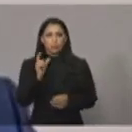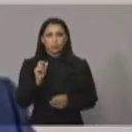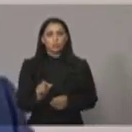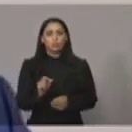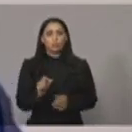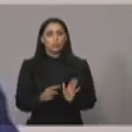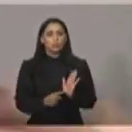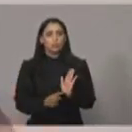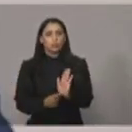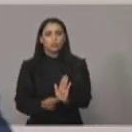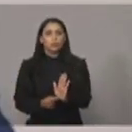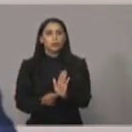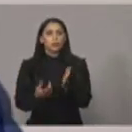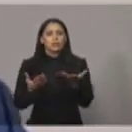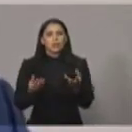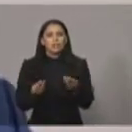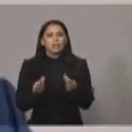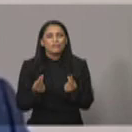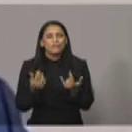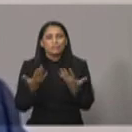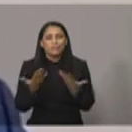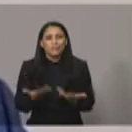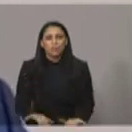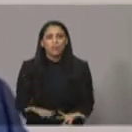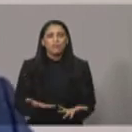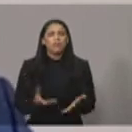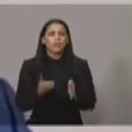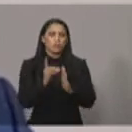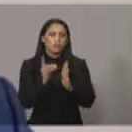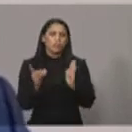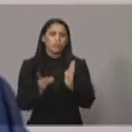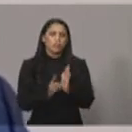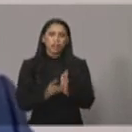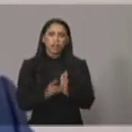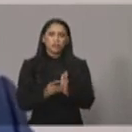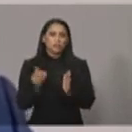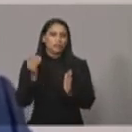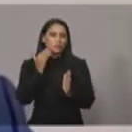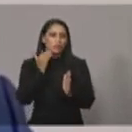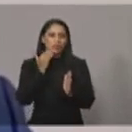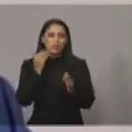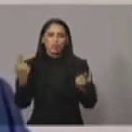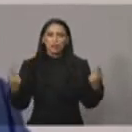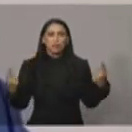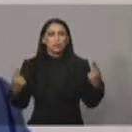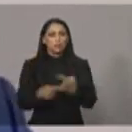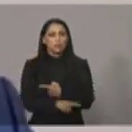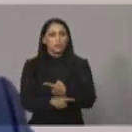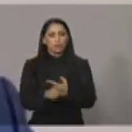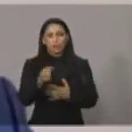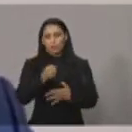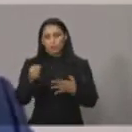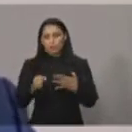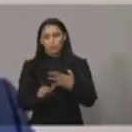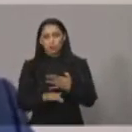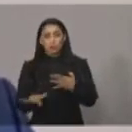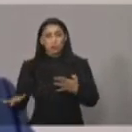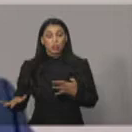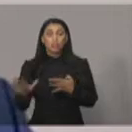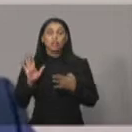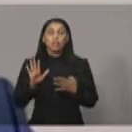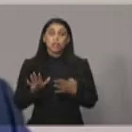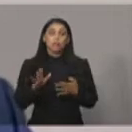pretendem demonstrar como a estrutura frágil de proteção do decreto 10.046 é incompatível com a jurisprudência da Suprema Corte sobre o